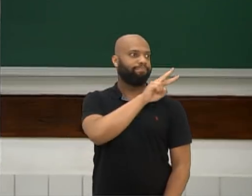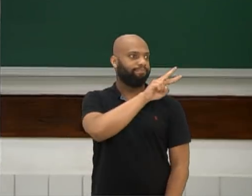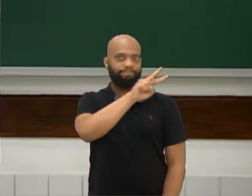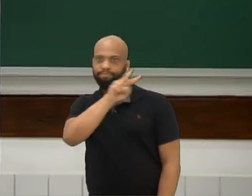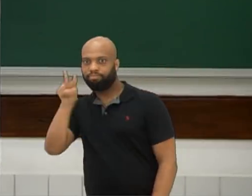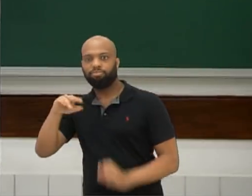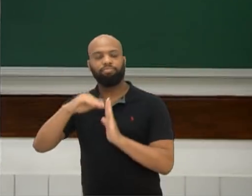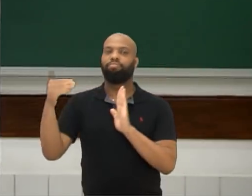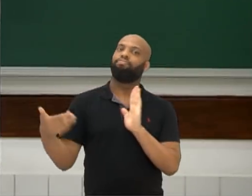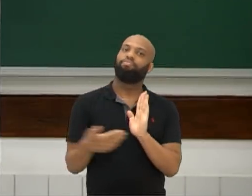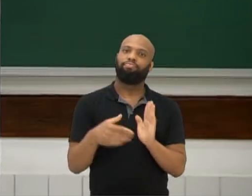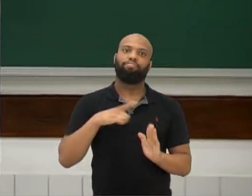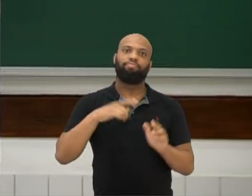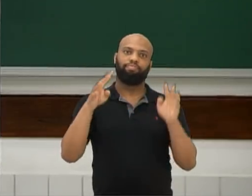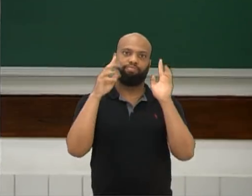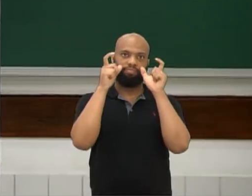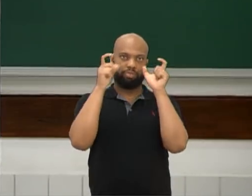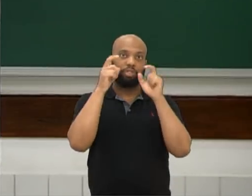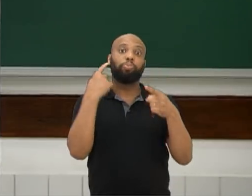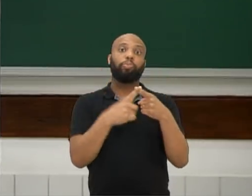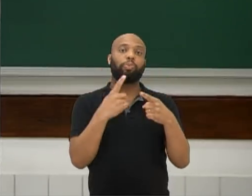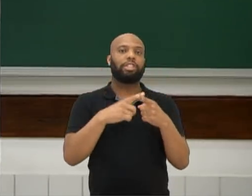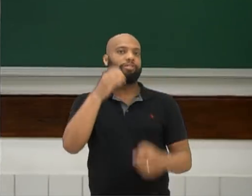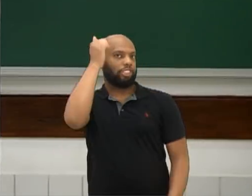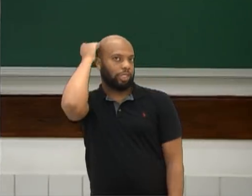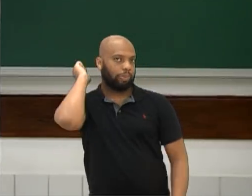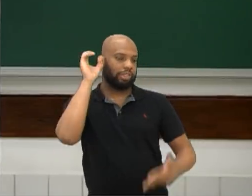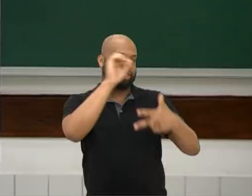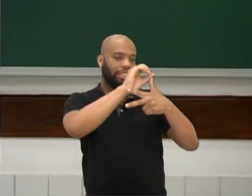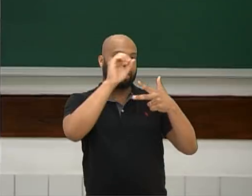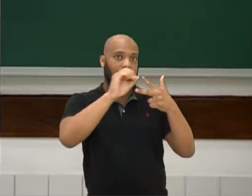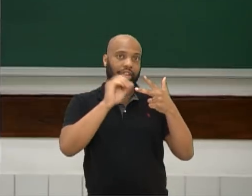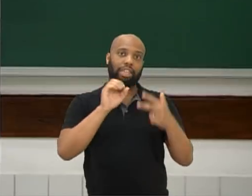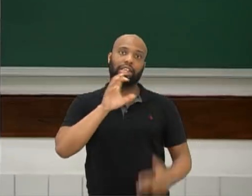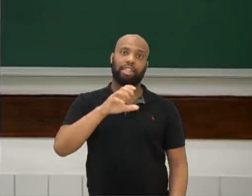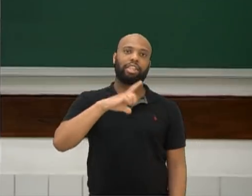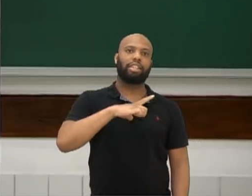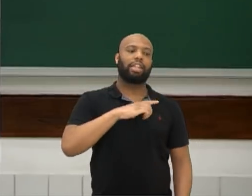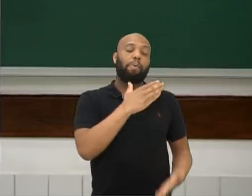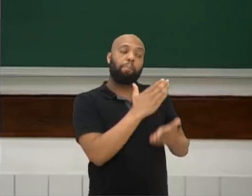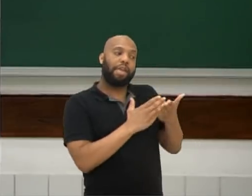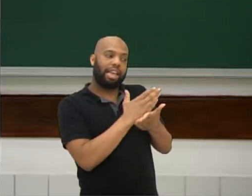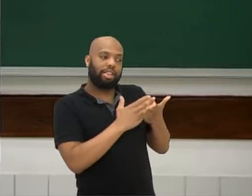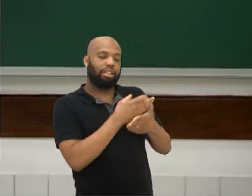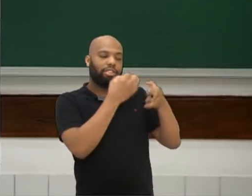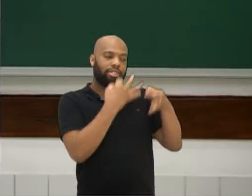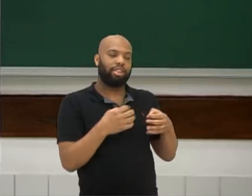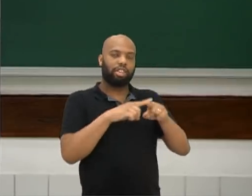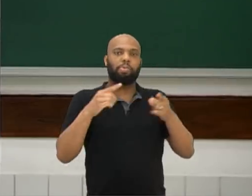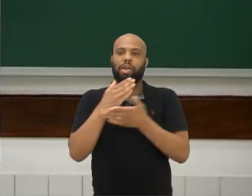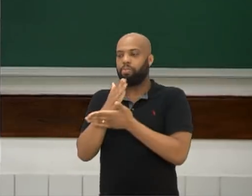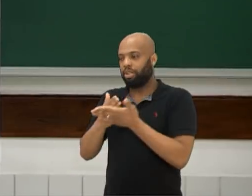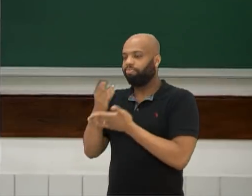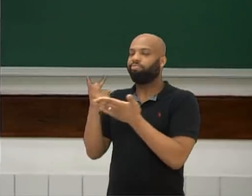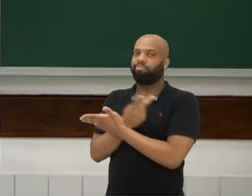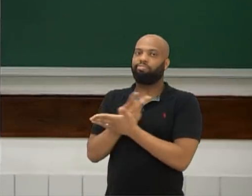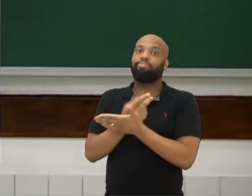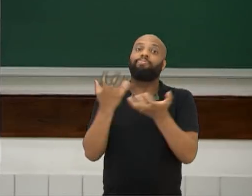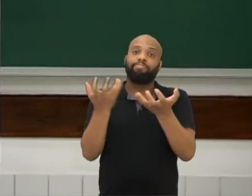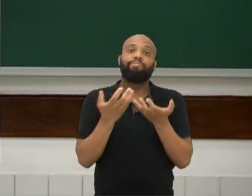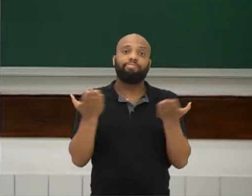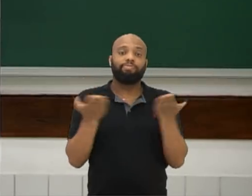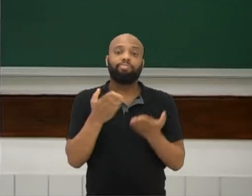acontece bastante em vestibular, acontece bastante de Enem. Você tem uma parte da resposta correta, mas uma parte delas está errada. Como a gente queria